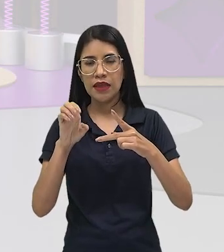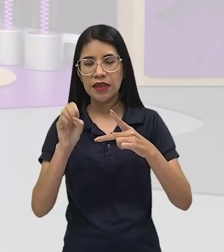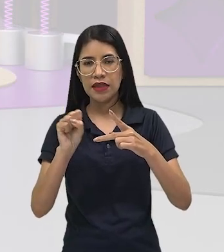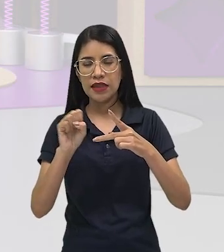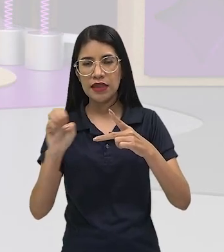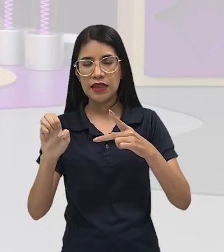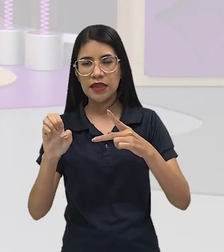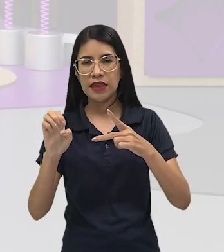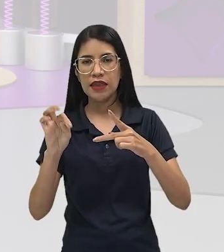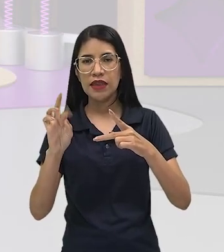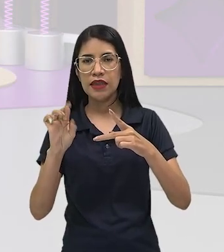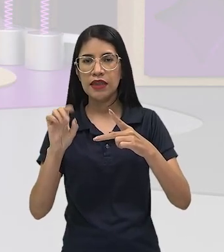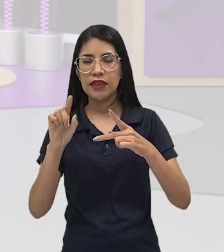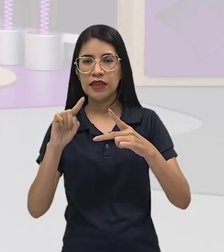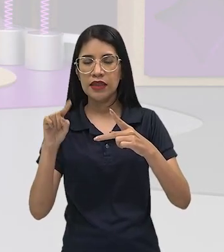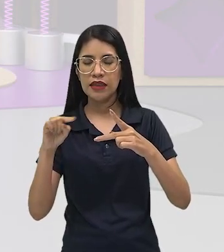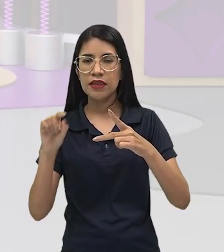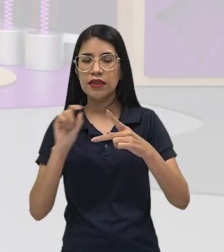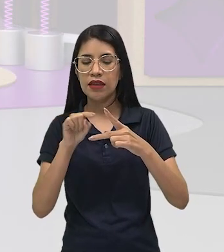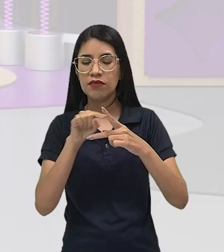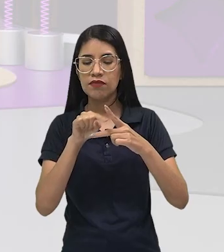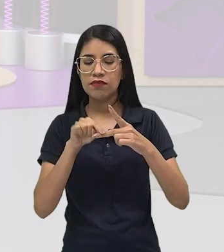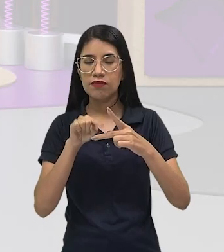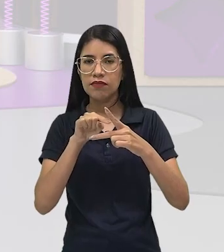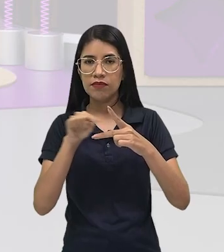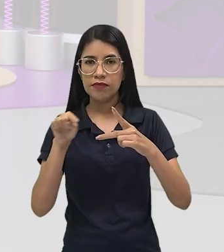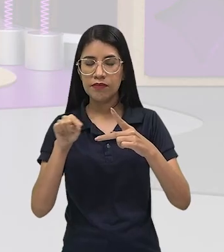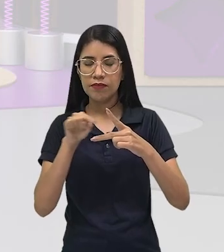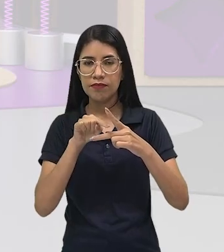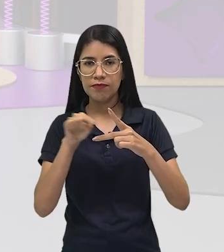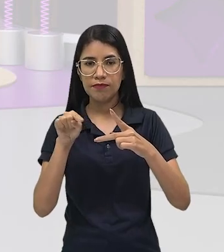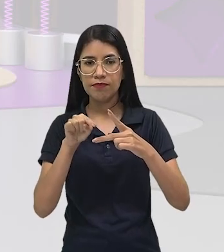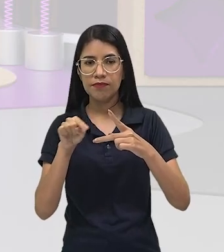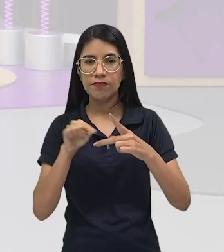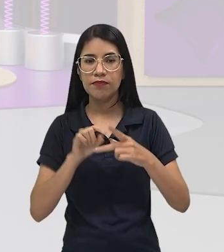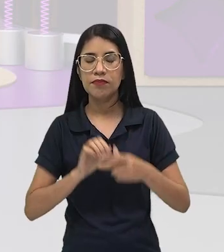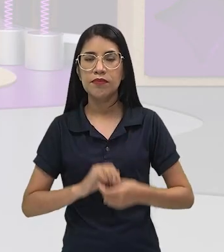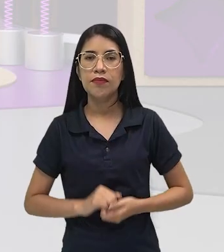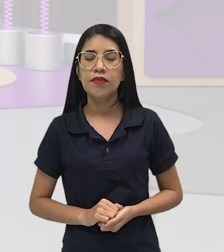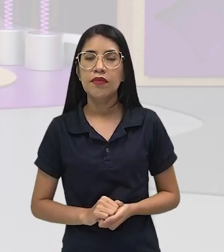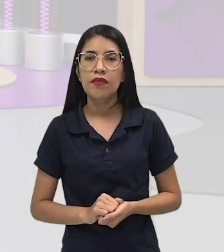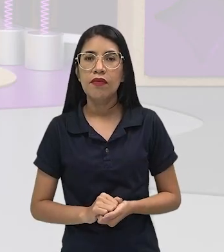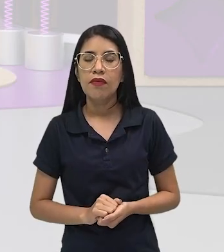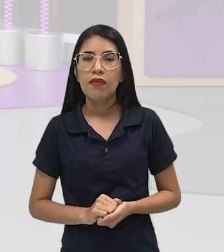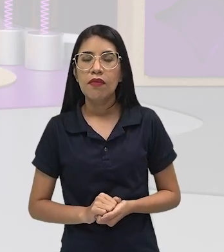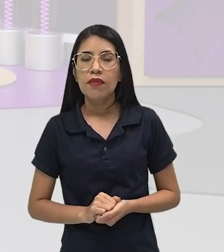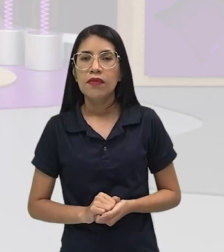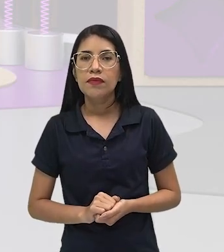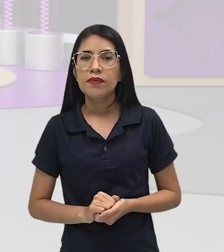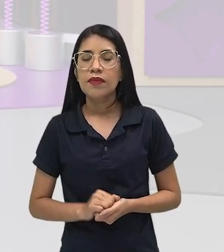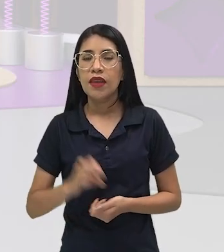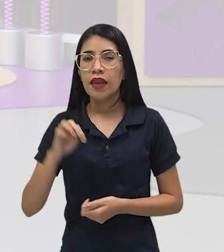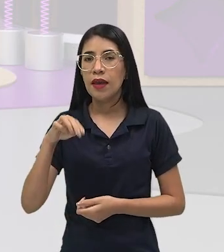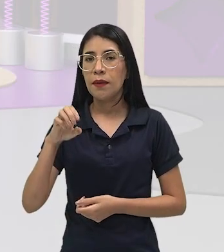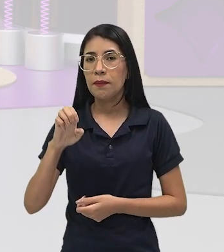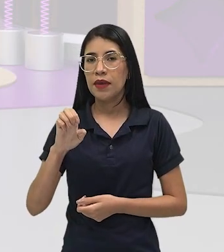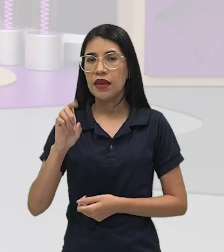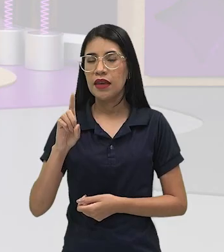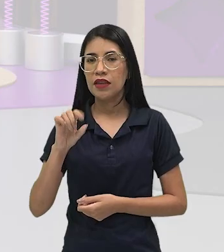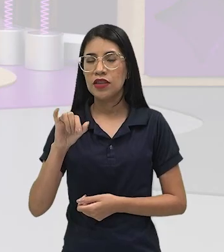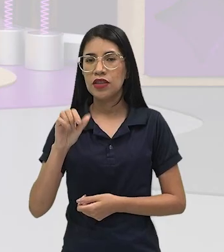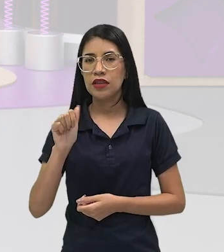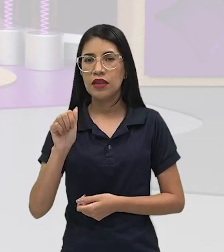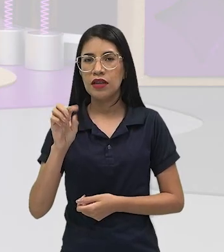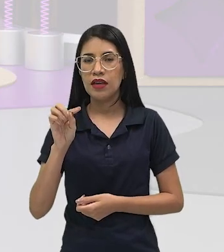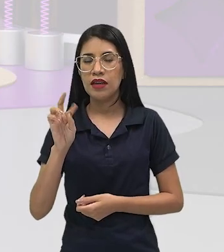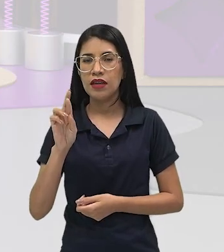ok? Então, a bissetriz corta o ângulo ao meio. E a mediatriz? A mediatriz,